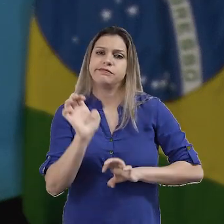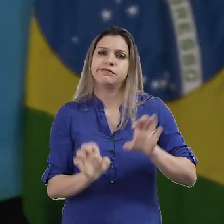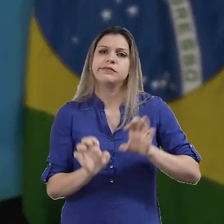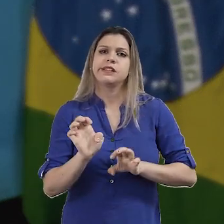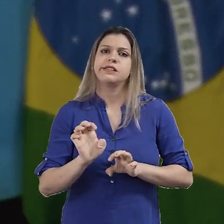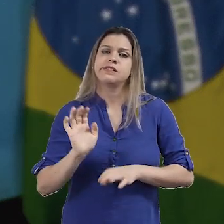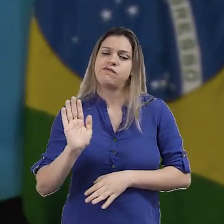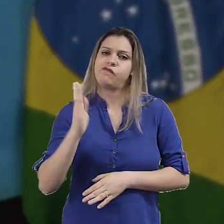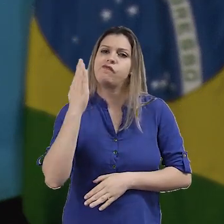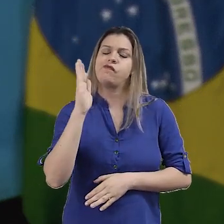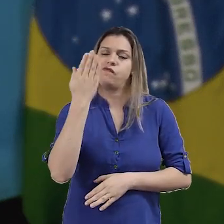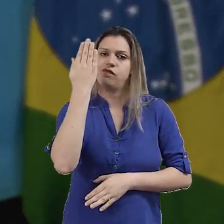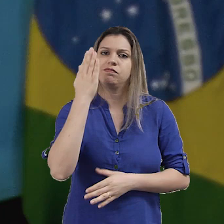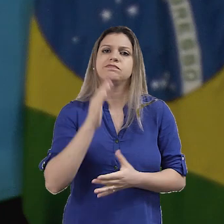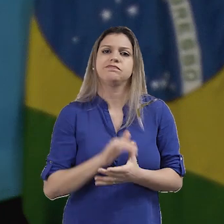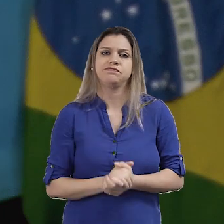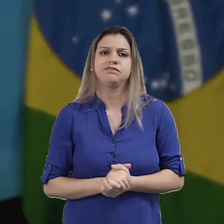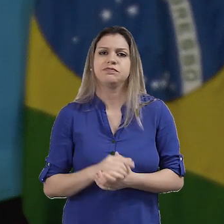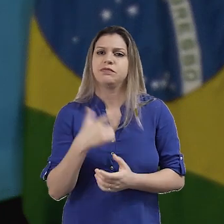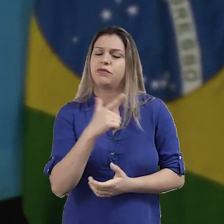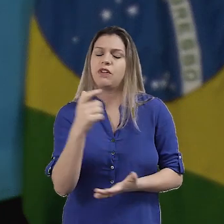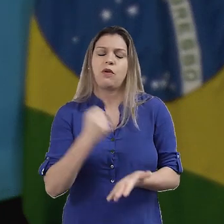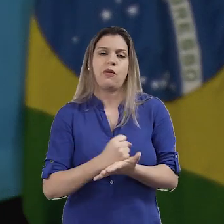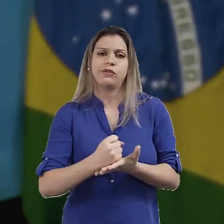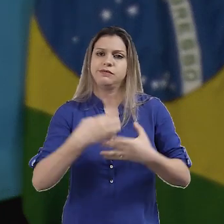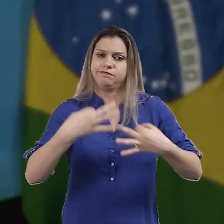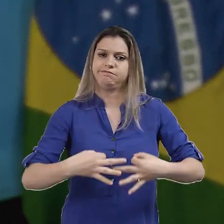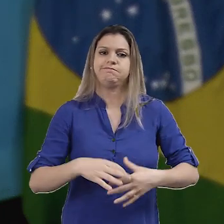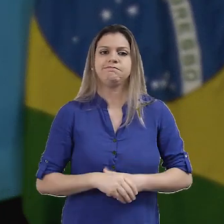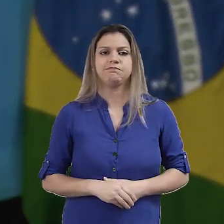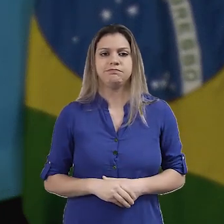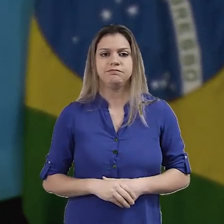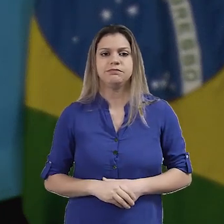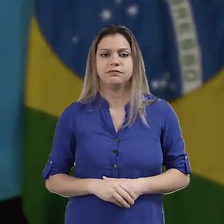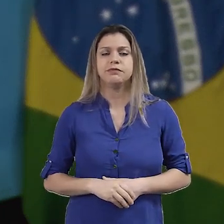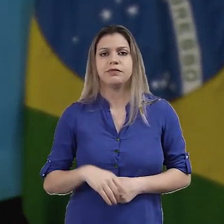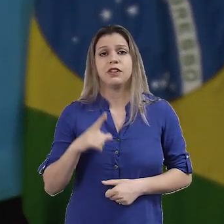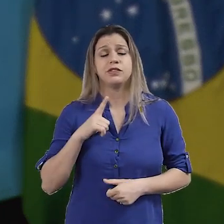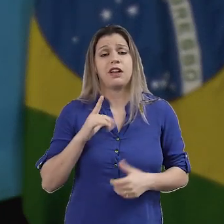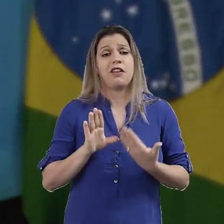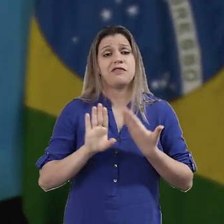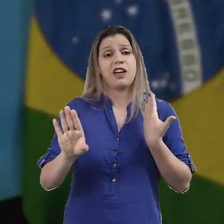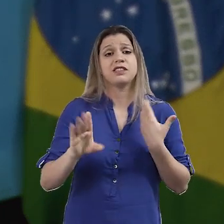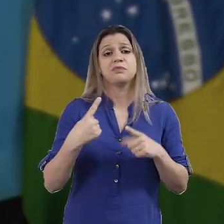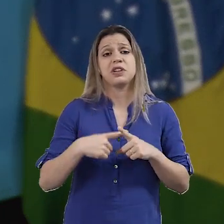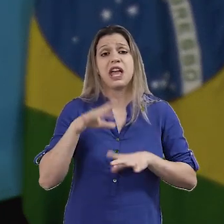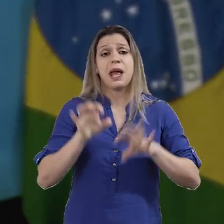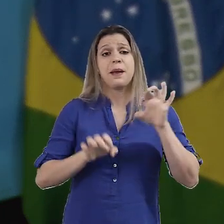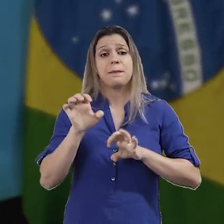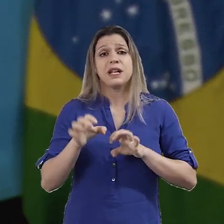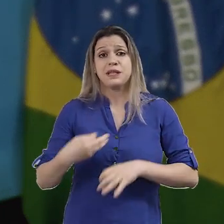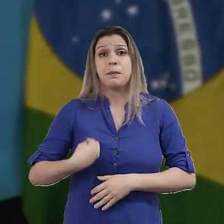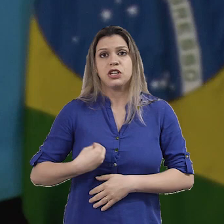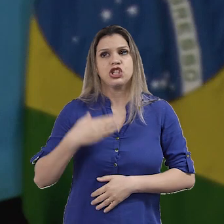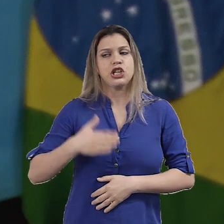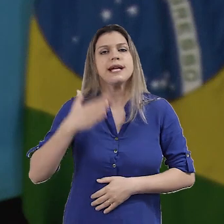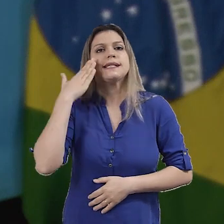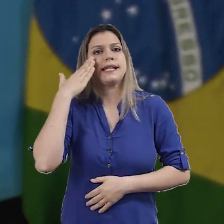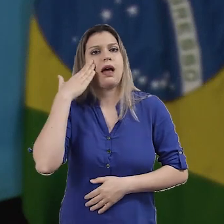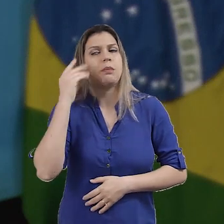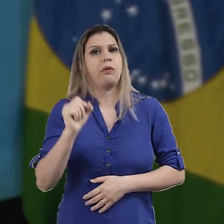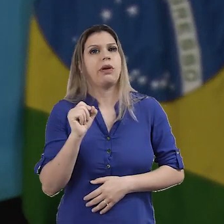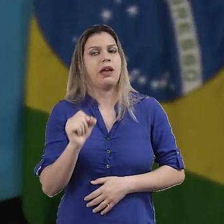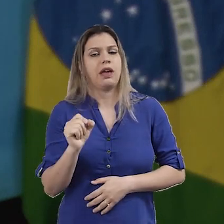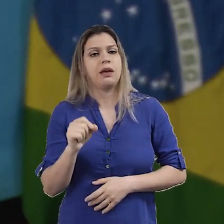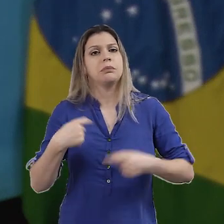as empresas que não executaram o contrato a contento. E aí isso acaba afastando, porque as empresas que vêm participar já